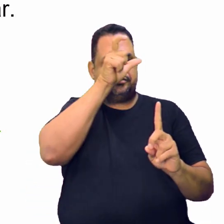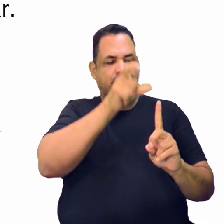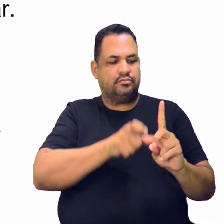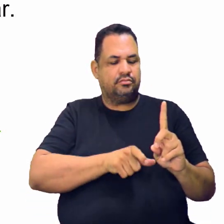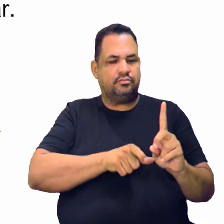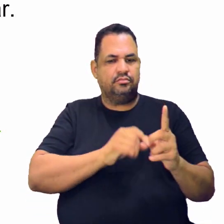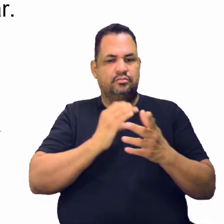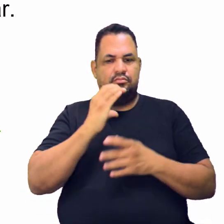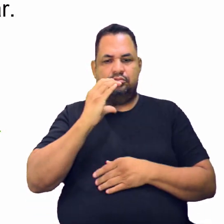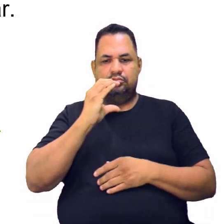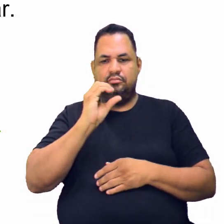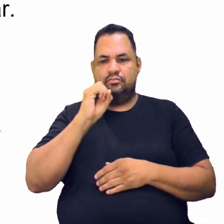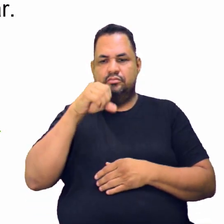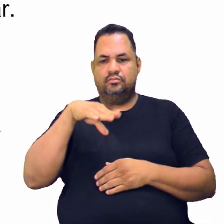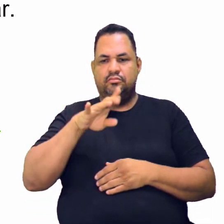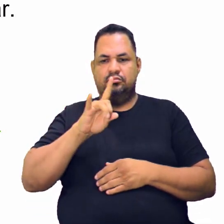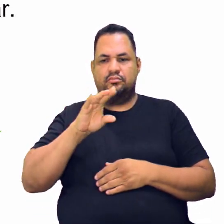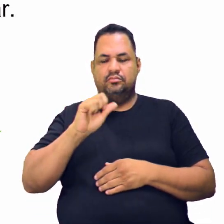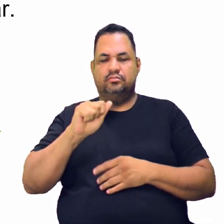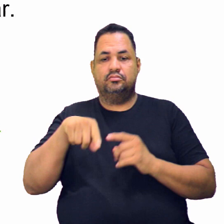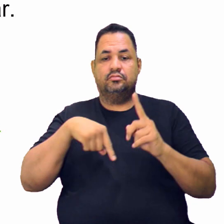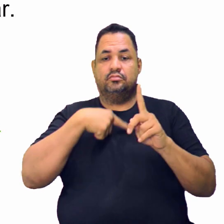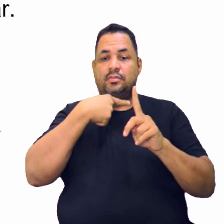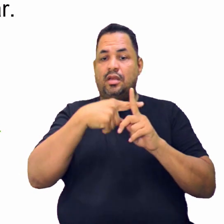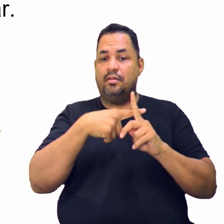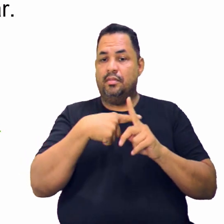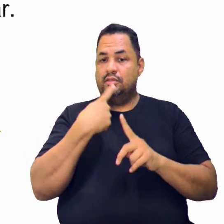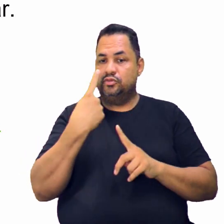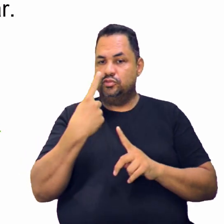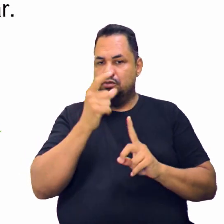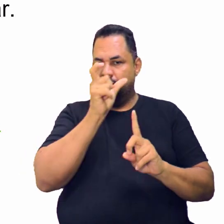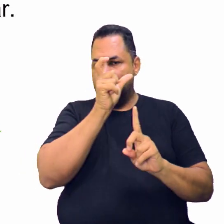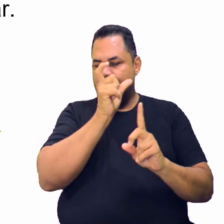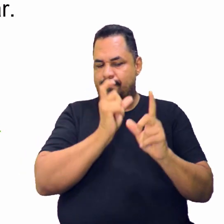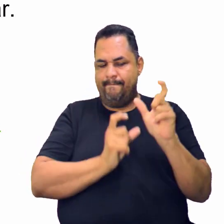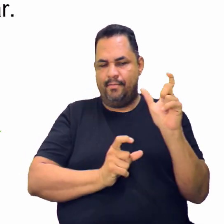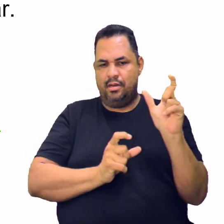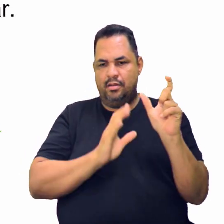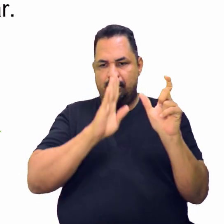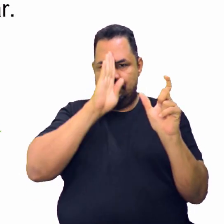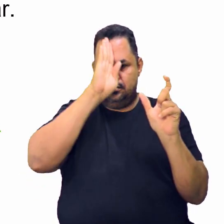é composto. Mais outra.